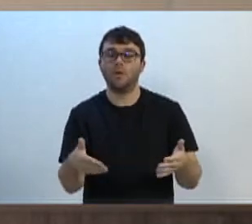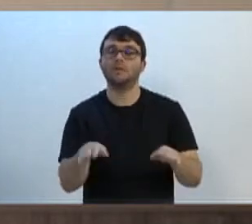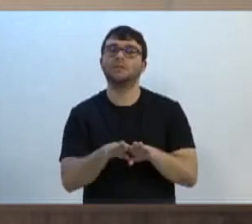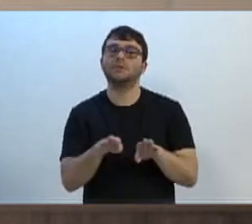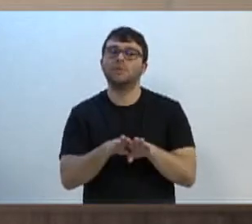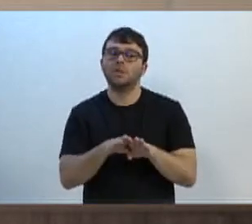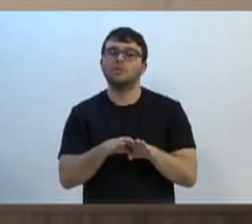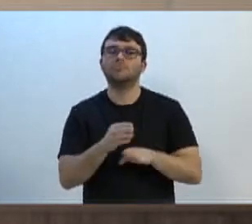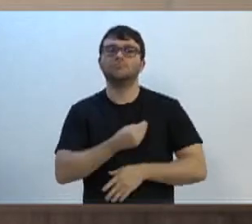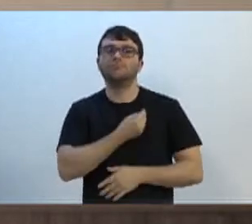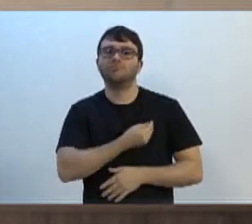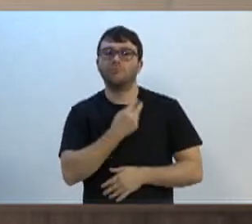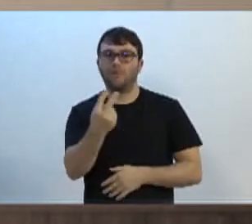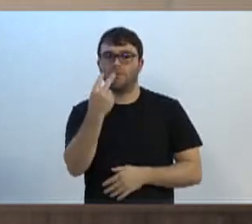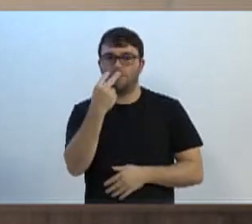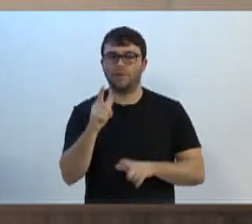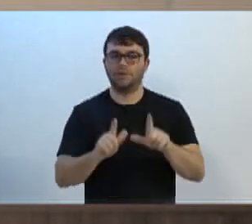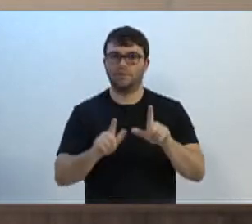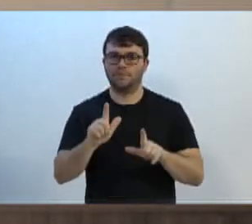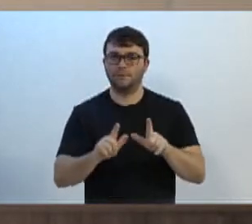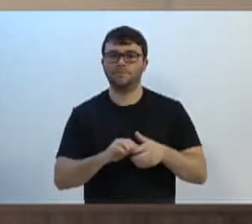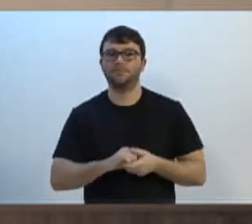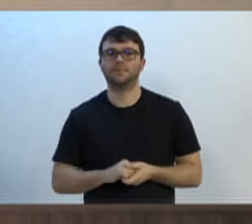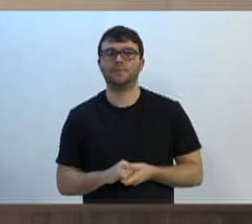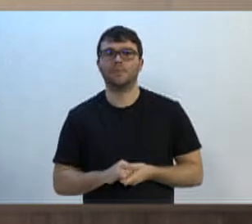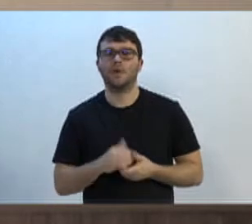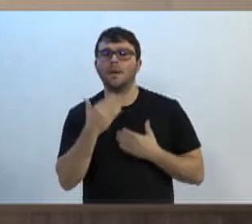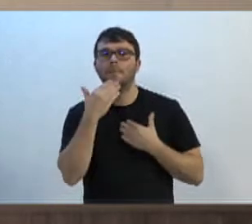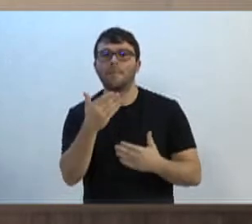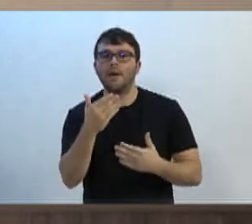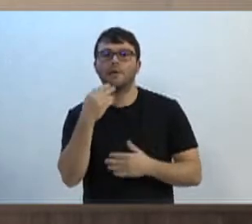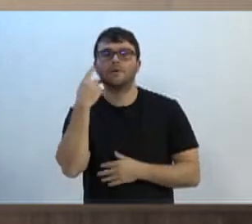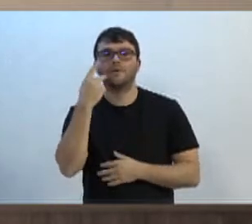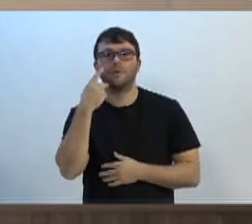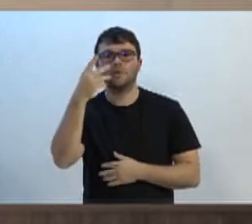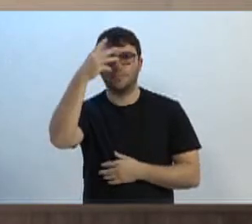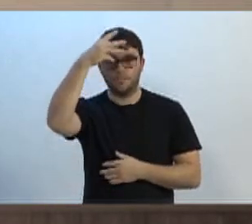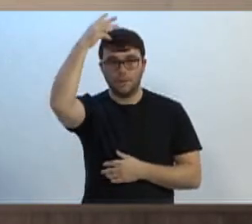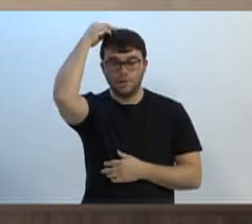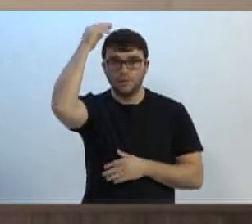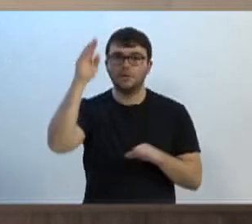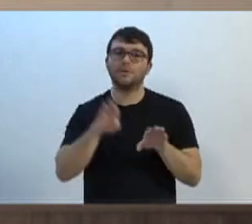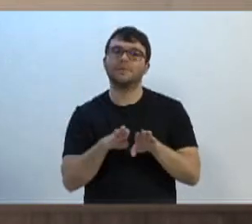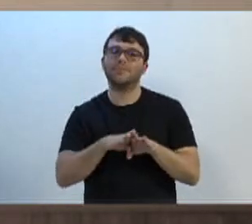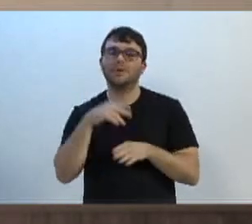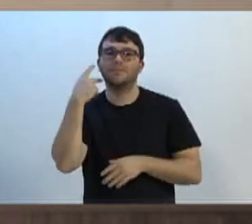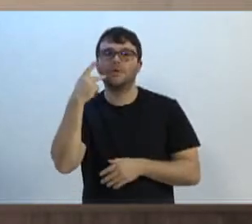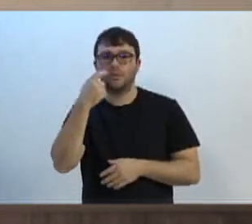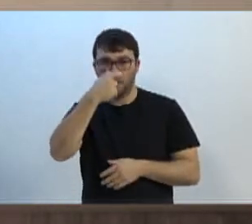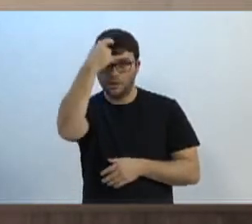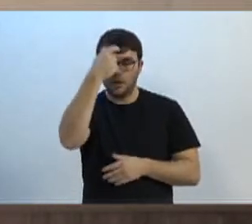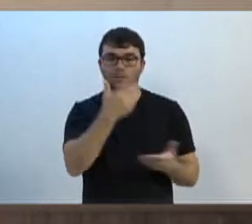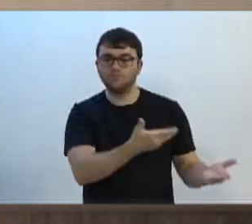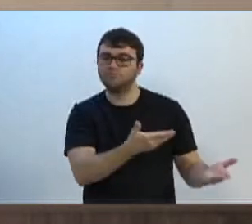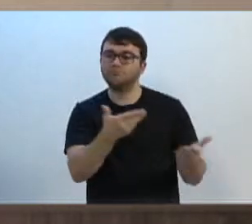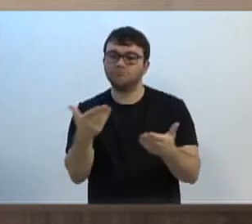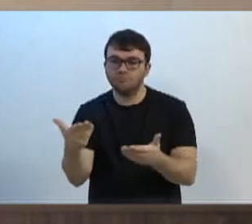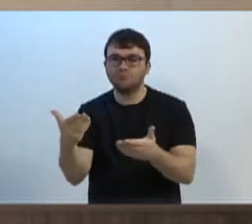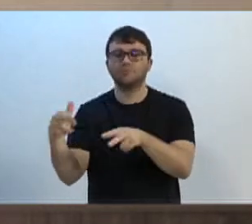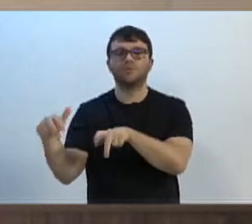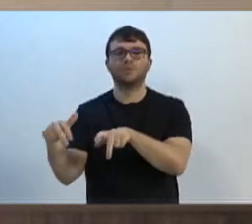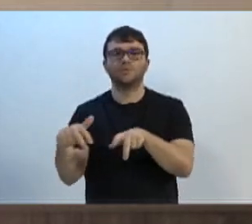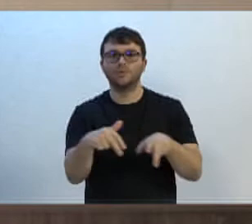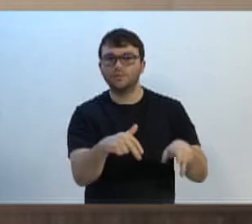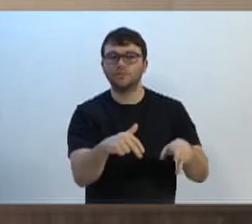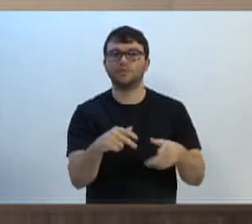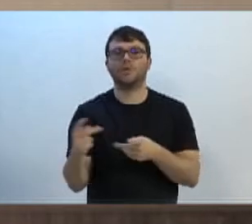acompanha pela TV Legislativa peço aqui solicitou o vereador Matias e Vereador Adriano Pereira que possam receber os nossos nossos